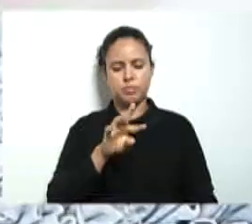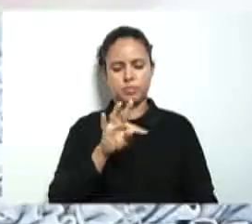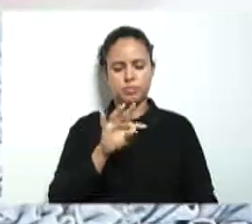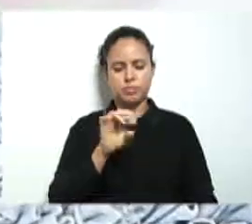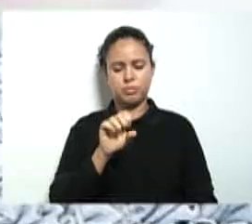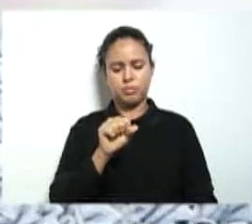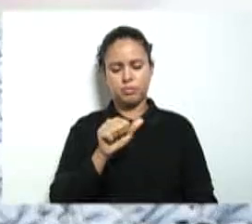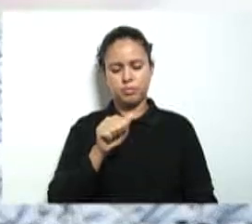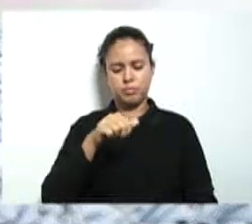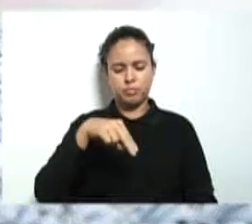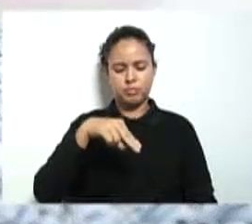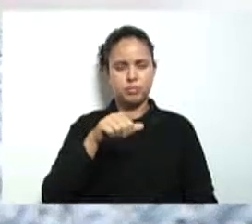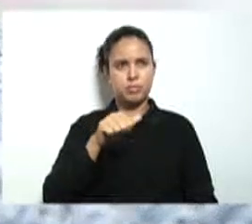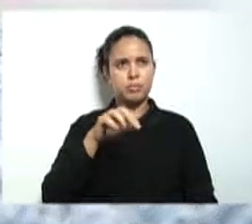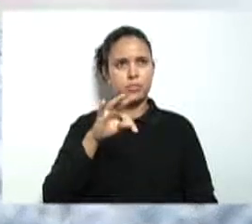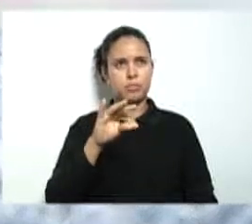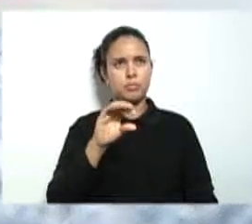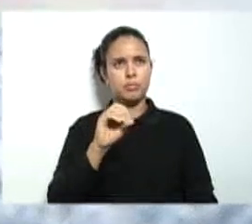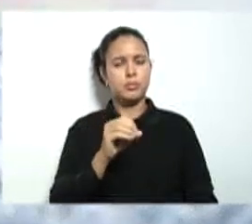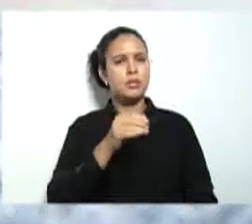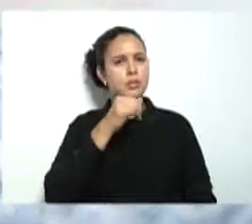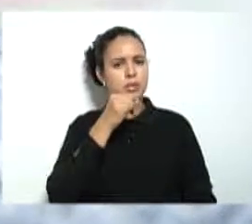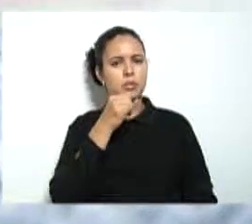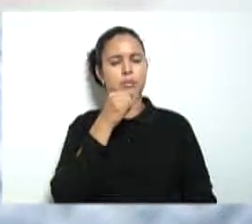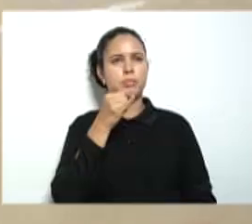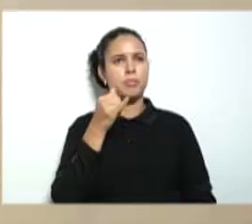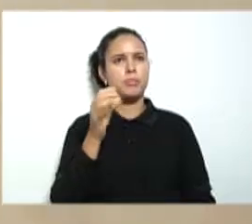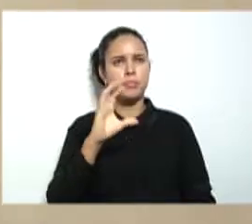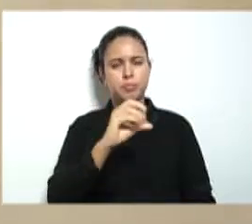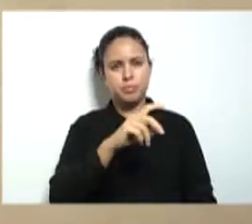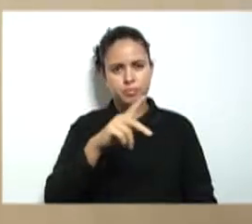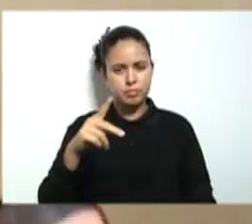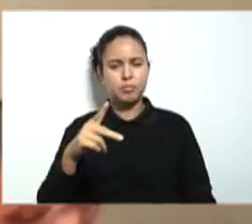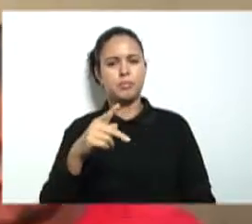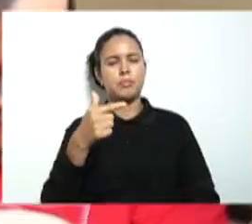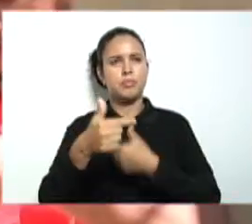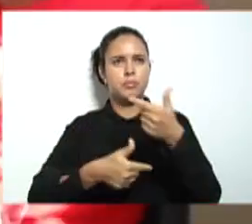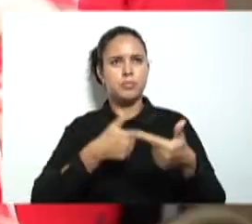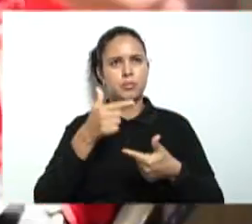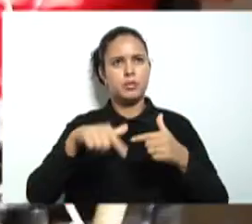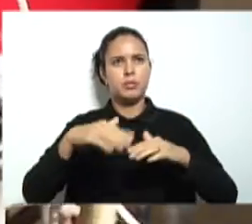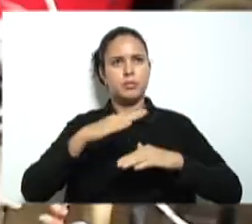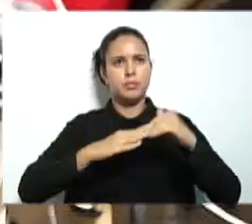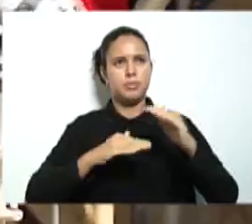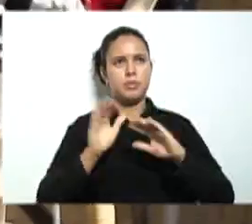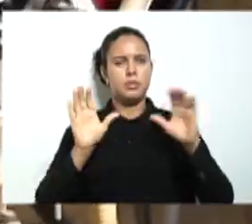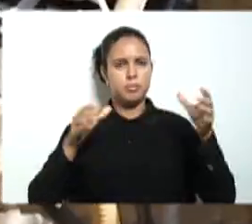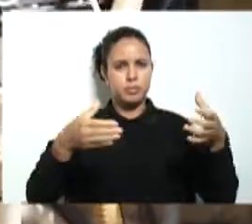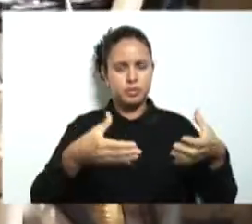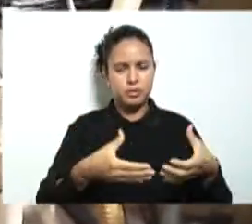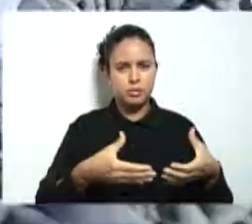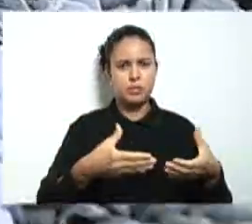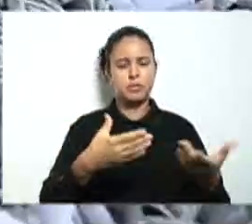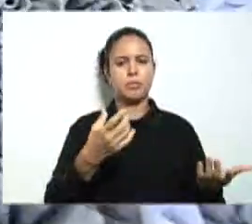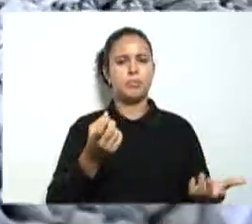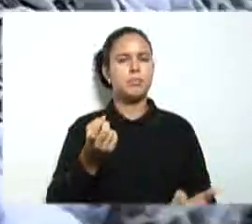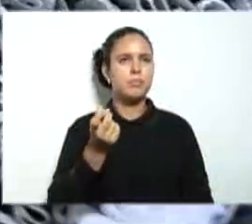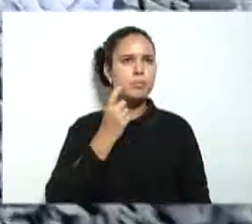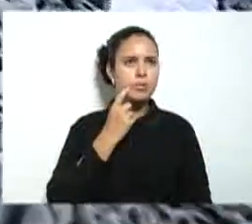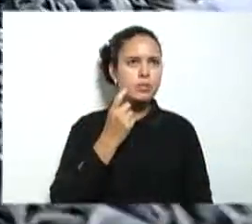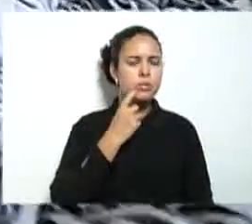renda. Exemplos de cooperativas de trabalho são aquelas de profissões específicas, como as cooperativas de dentistas,